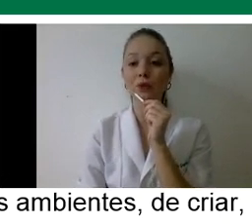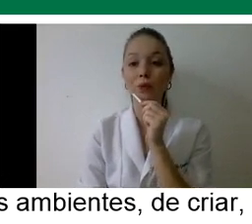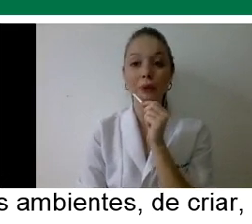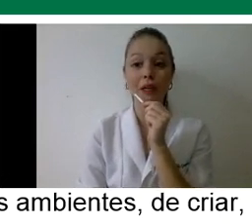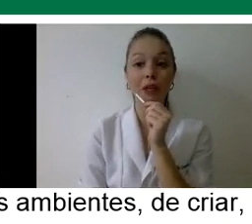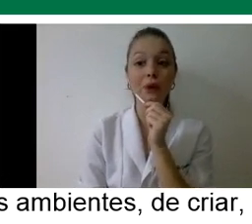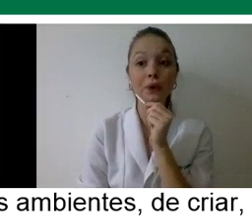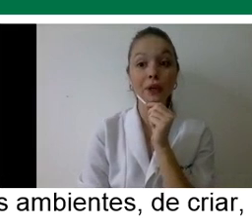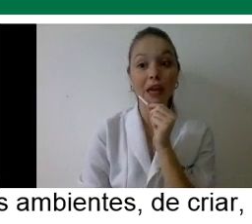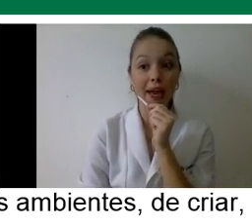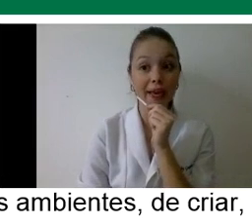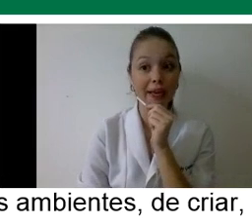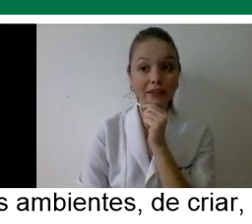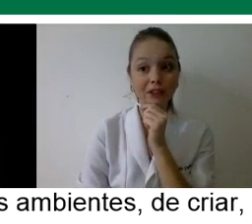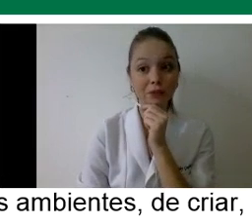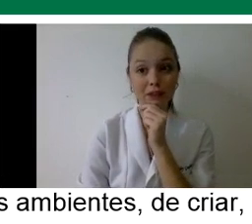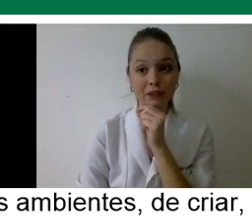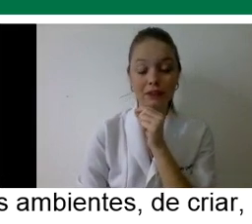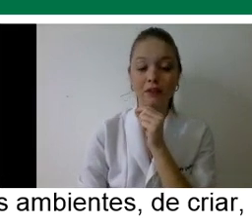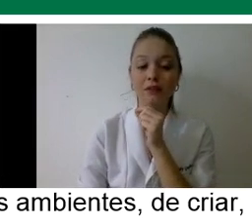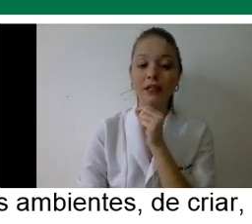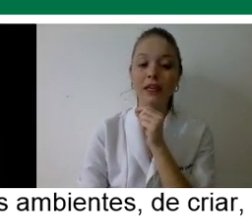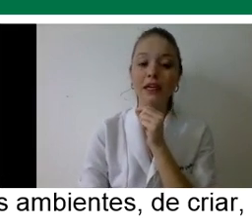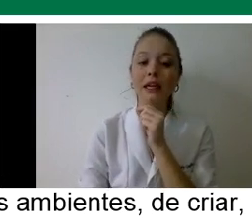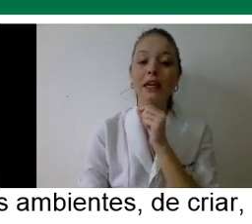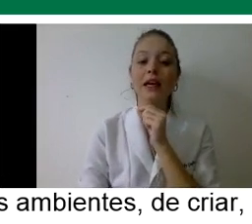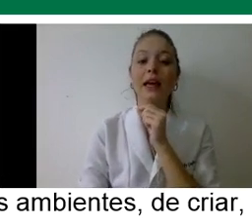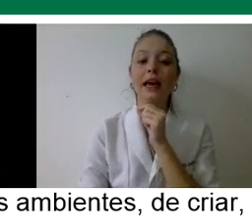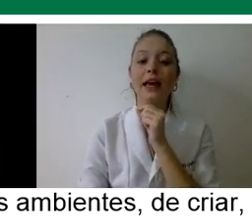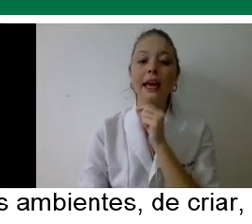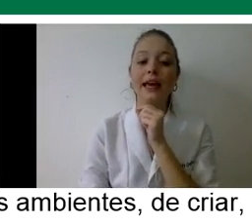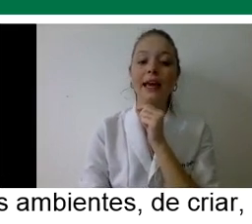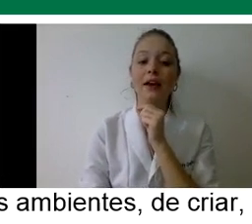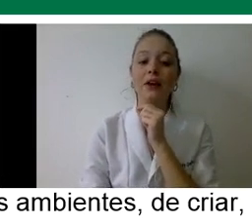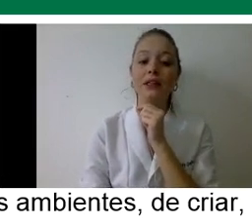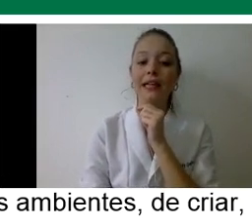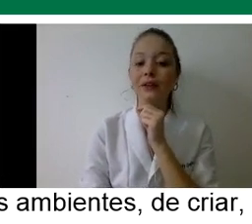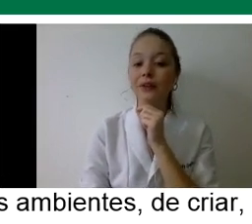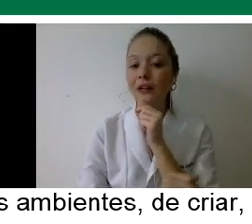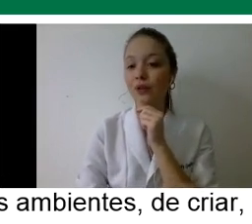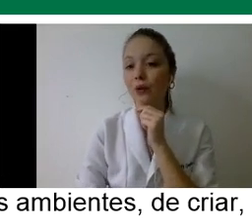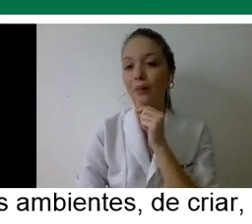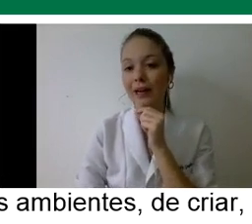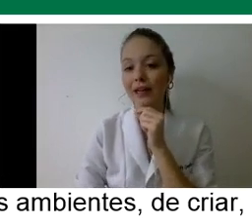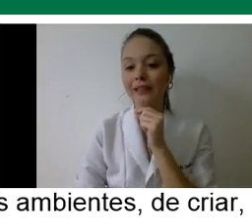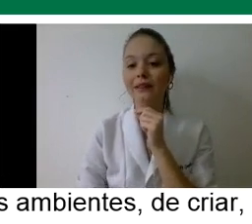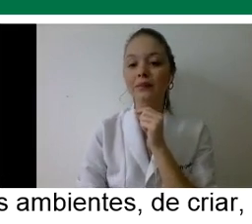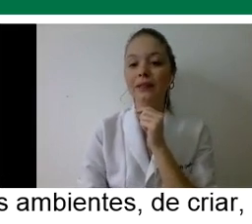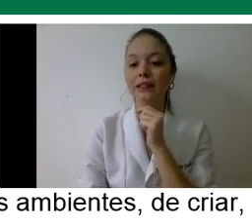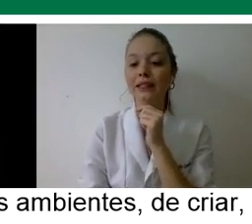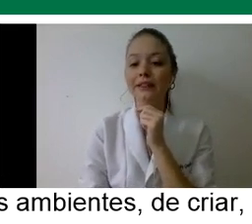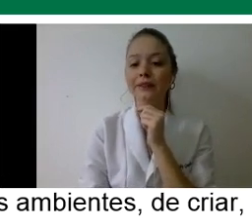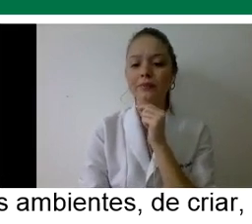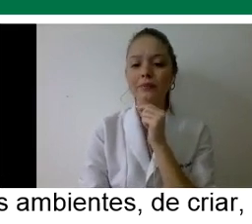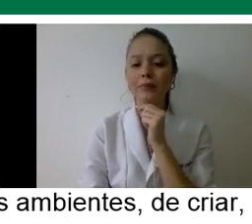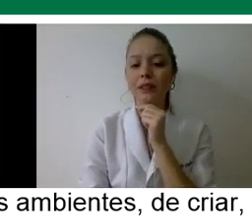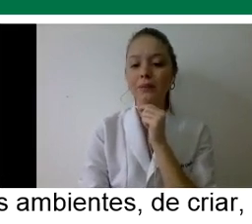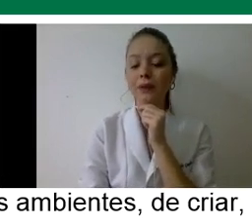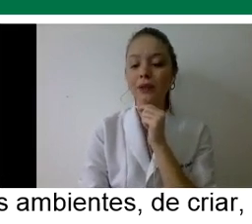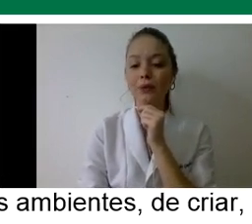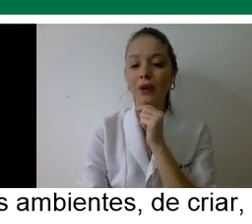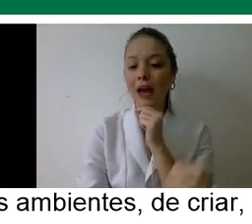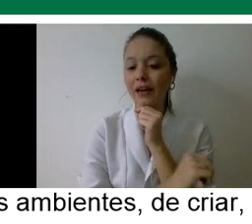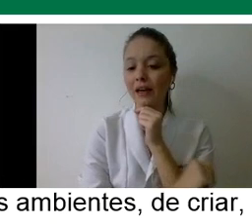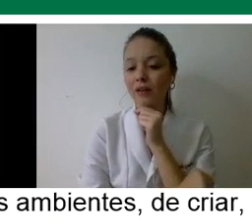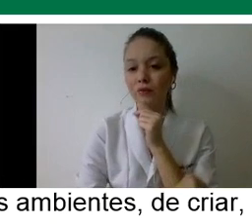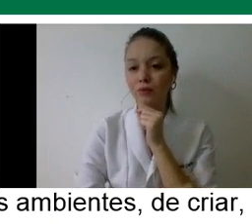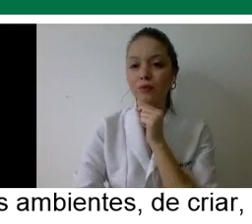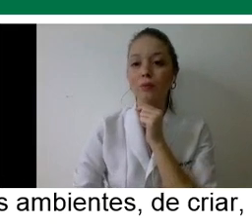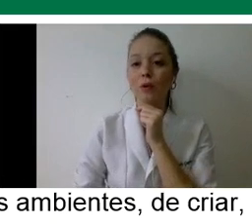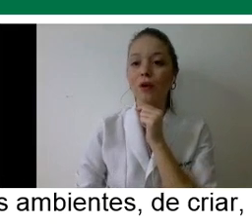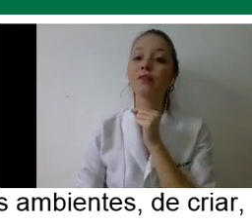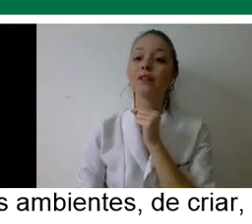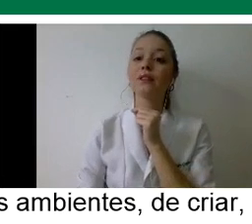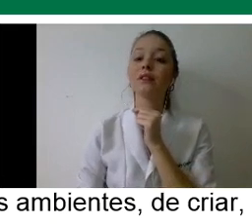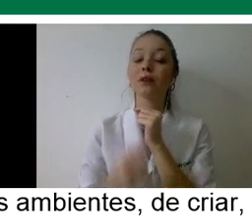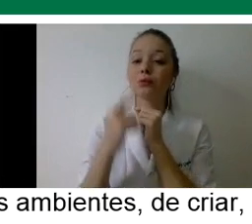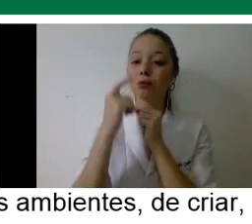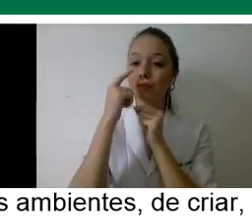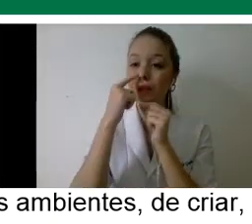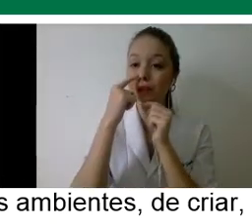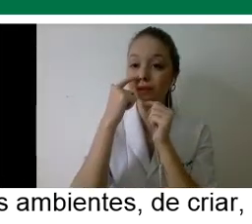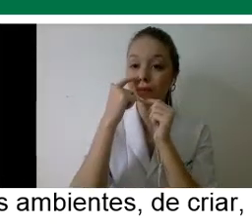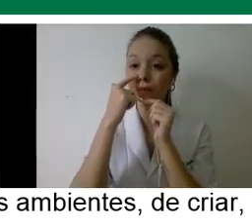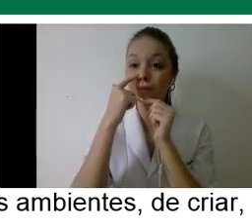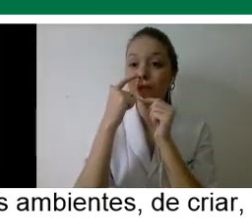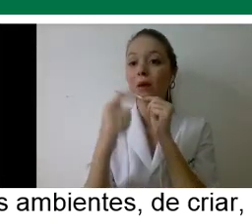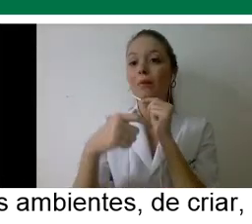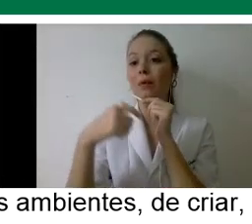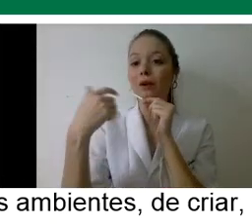não têm noção do perigo que é aquela situação, né? Dedo na tomada, beleza? Se pendurar em alguns móveis,